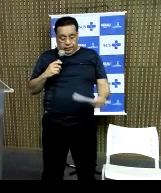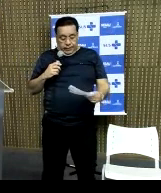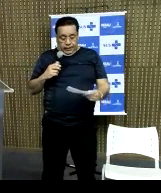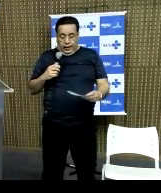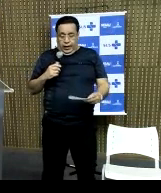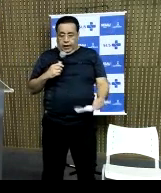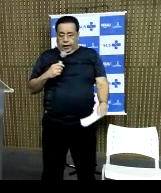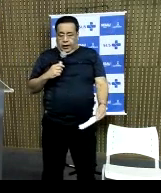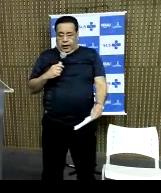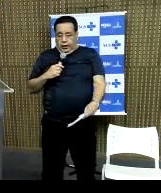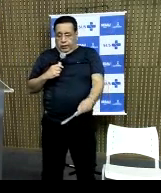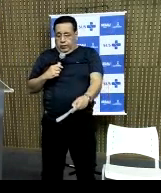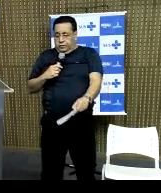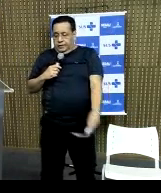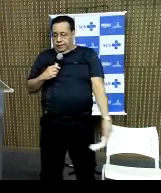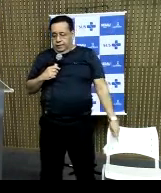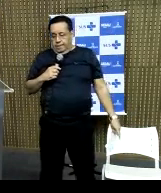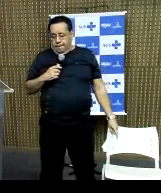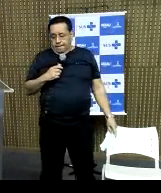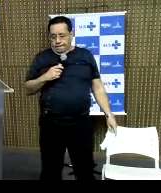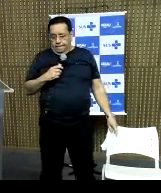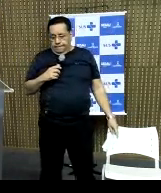social aí. Pode mudar.